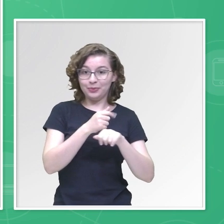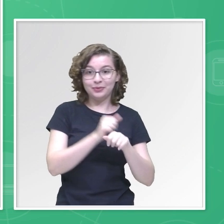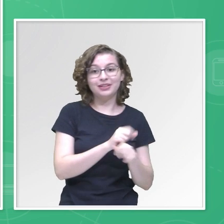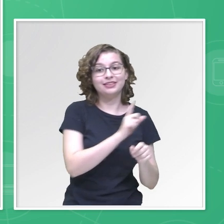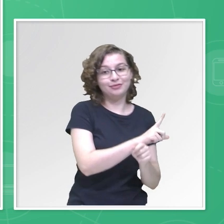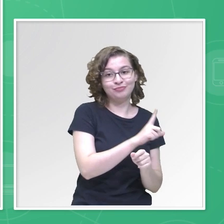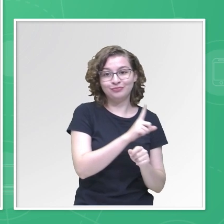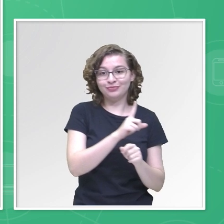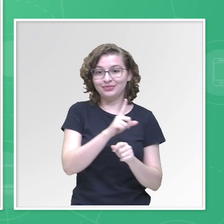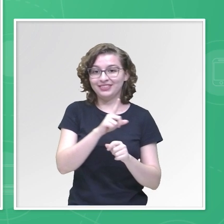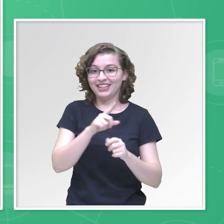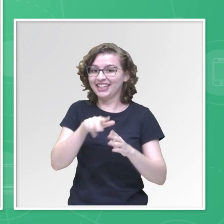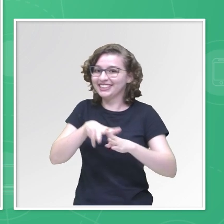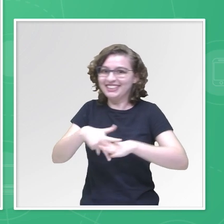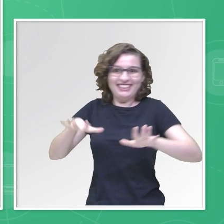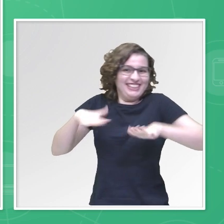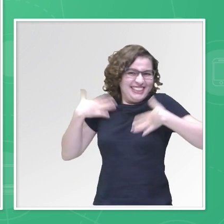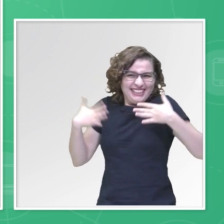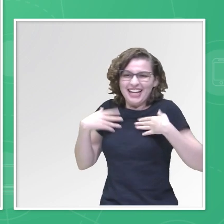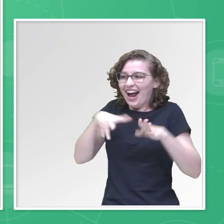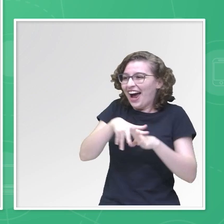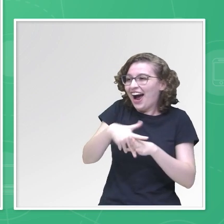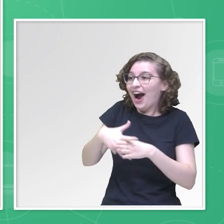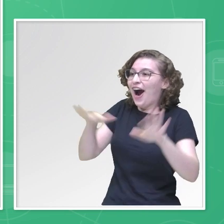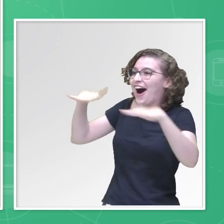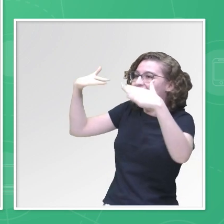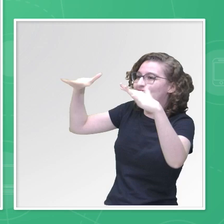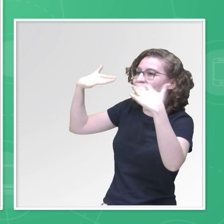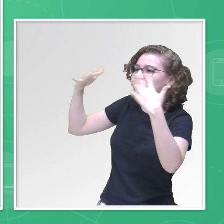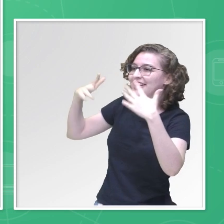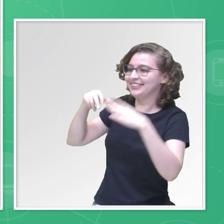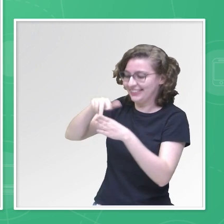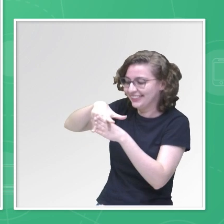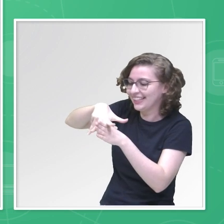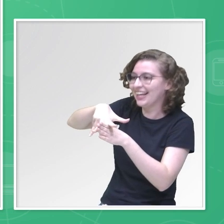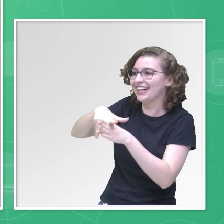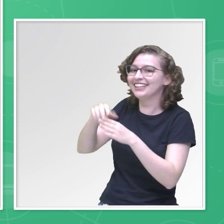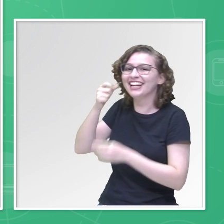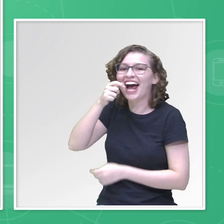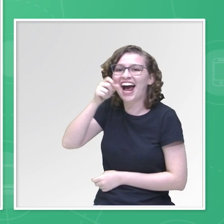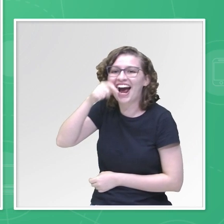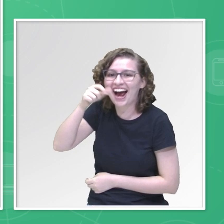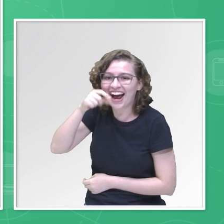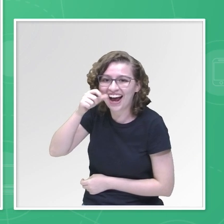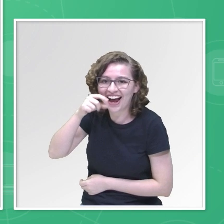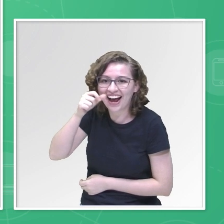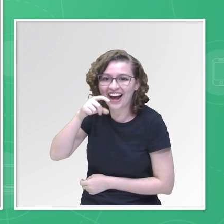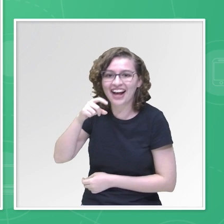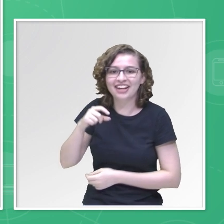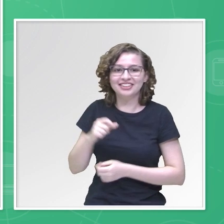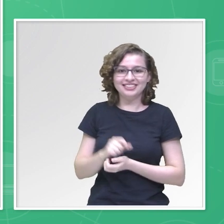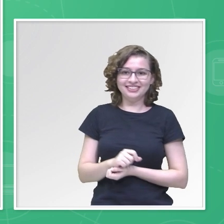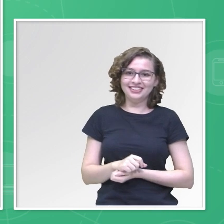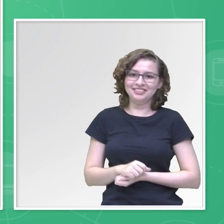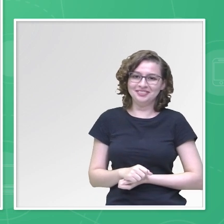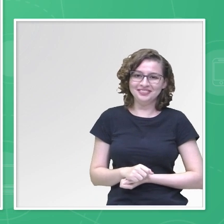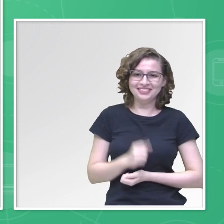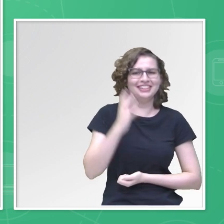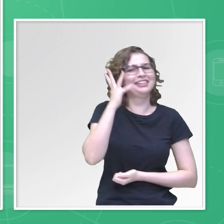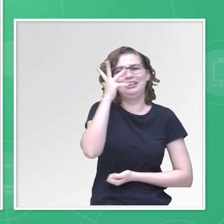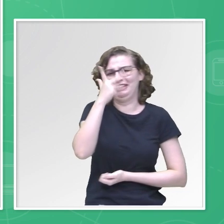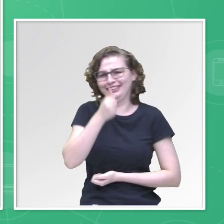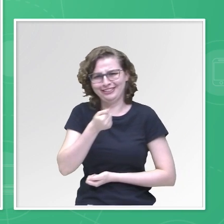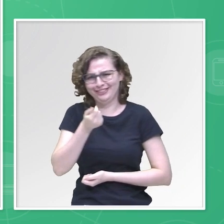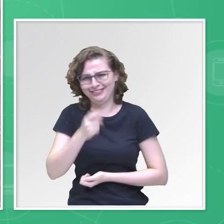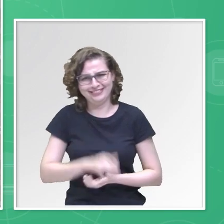passar todo alegre olha mamãe sem os dentes que lindo